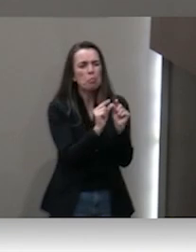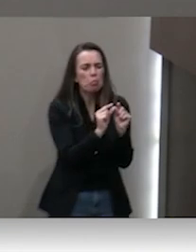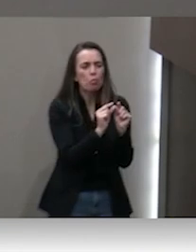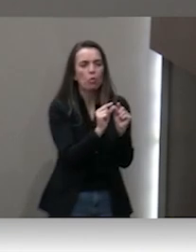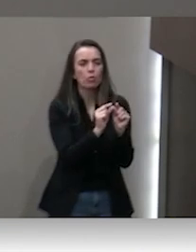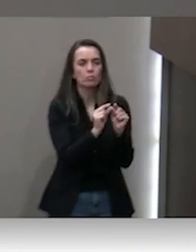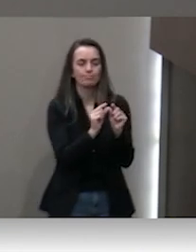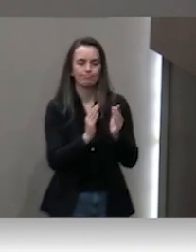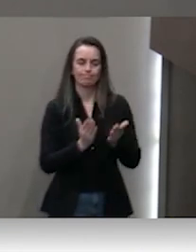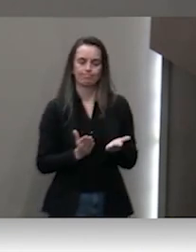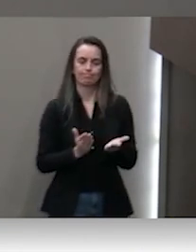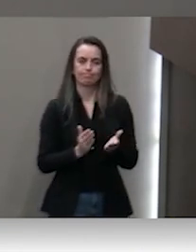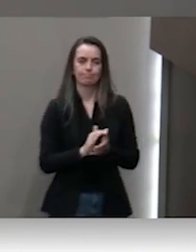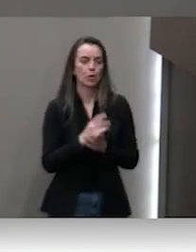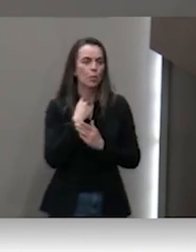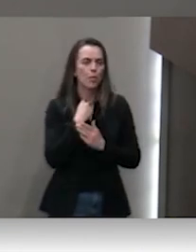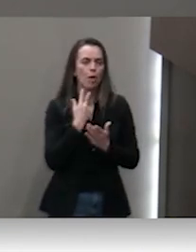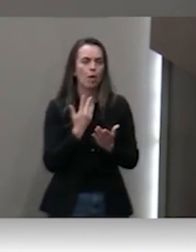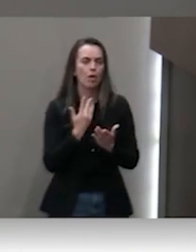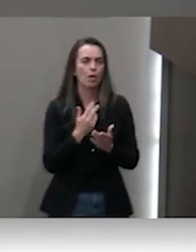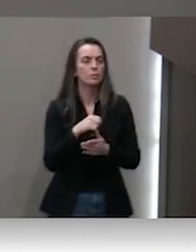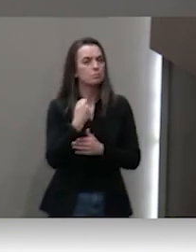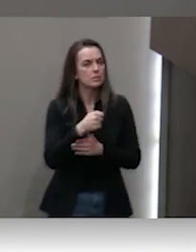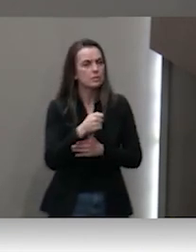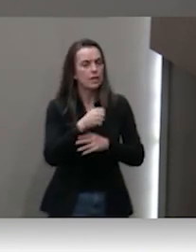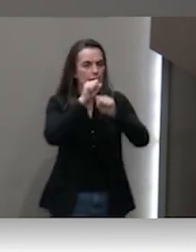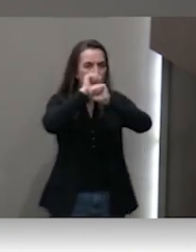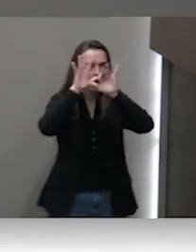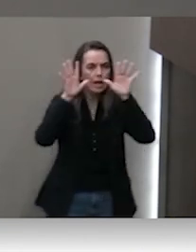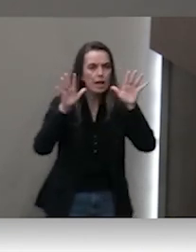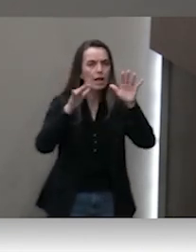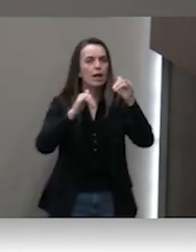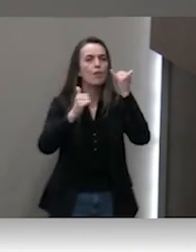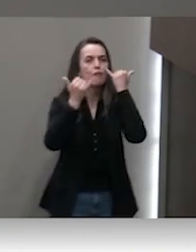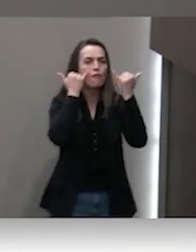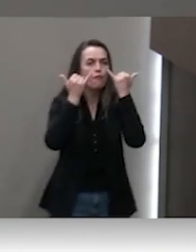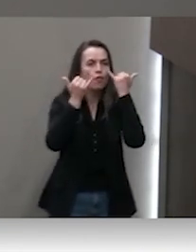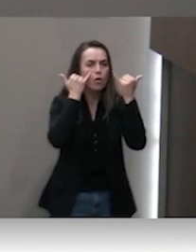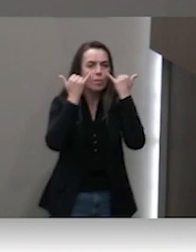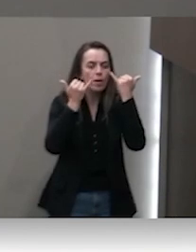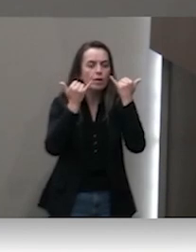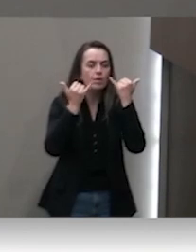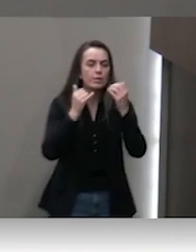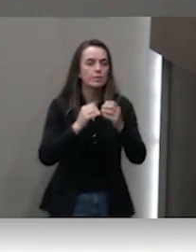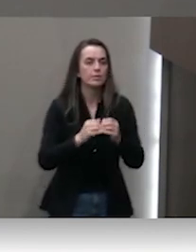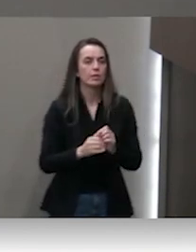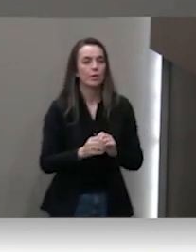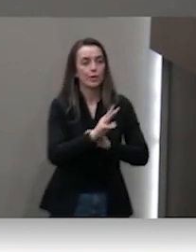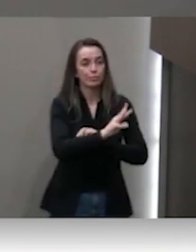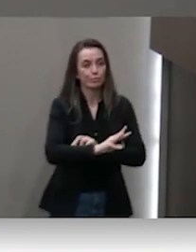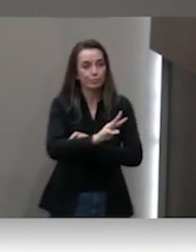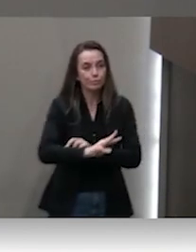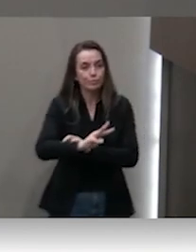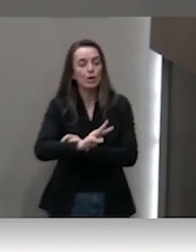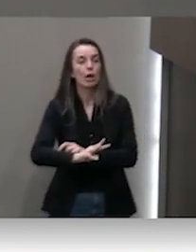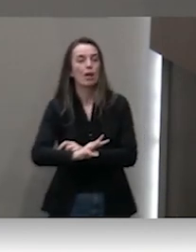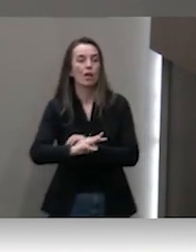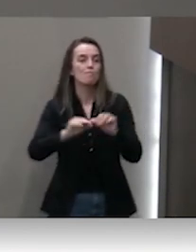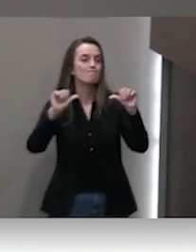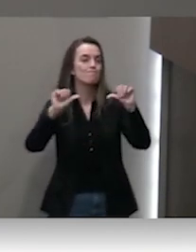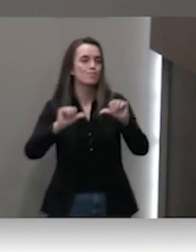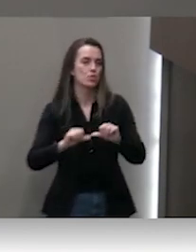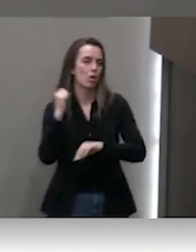portal Transparência, que daí deveria ter o acesso a essas informações, ainda é mais grave. Penso que quando a gente avança